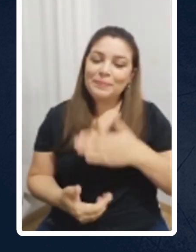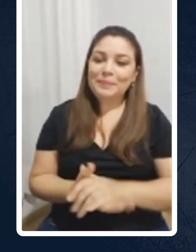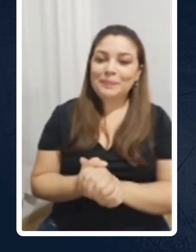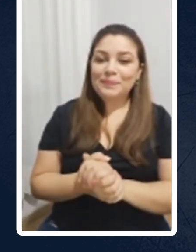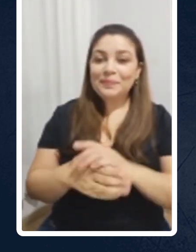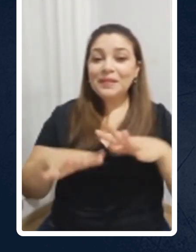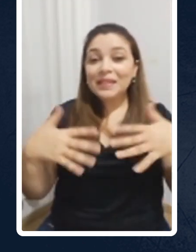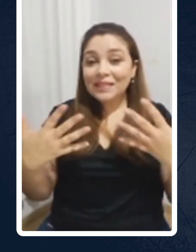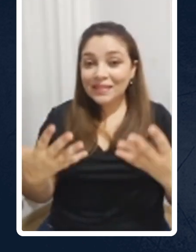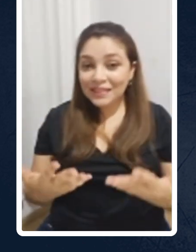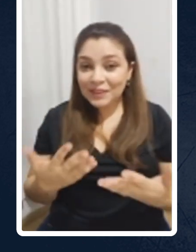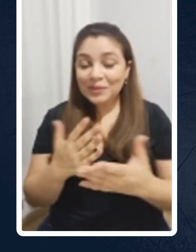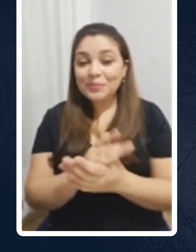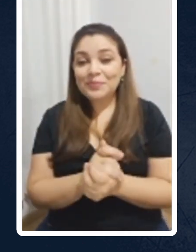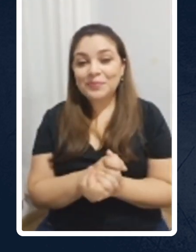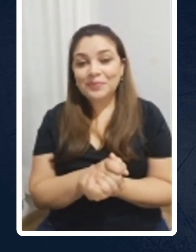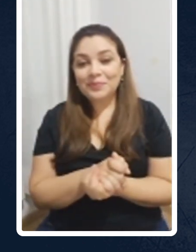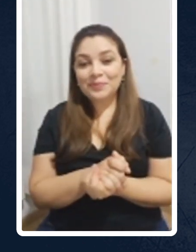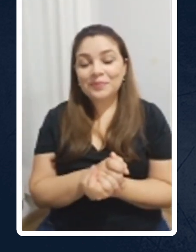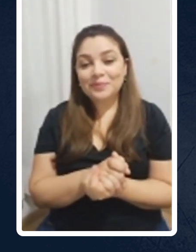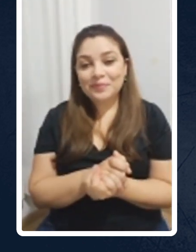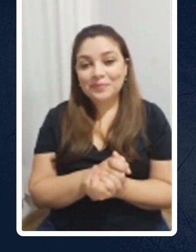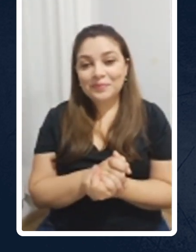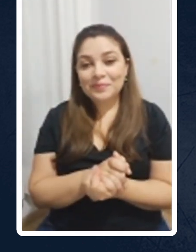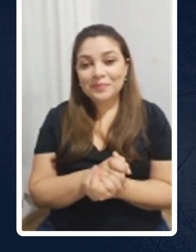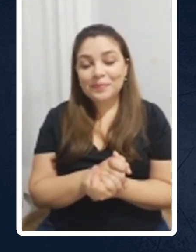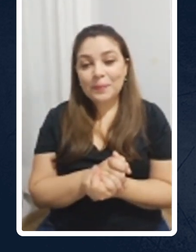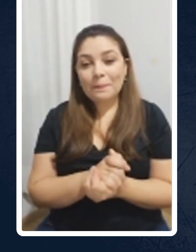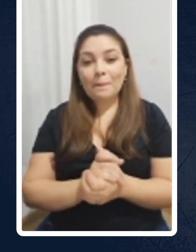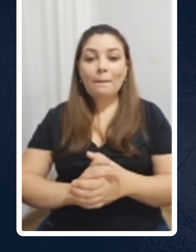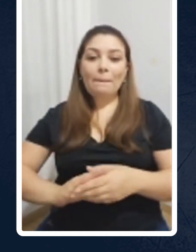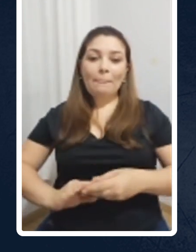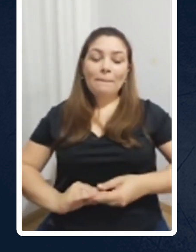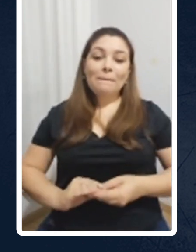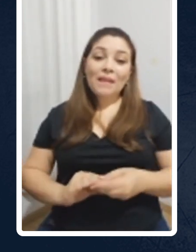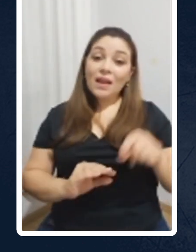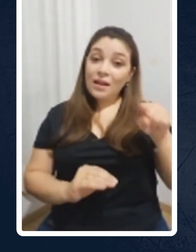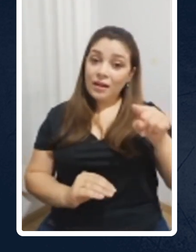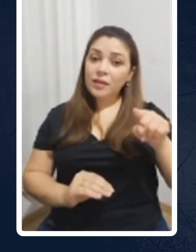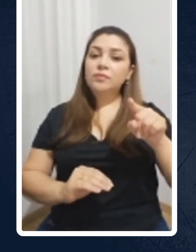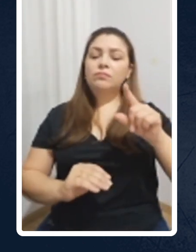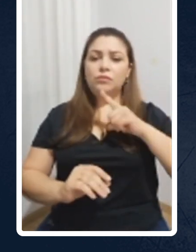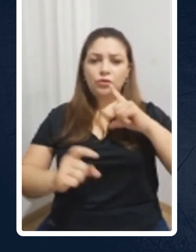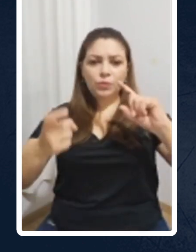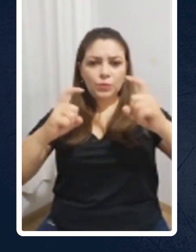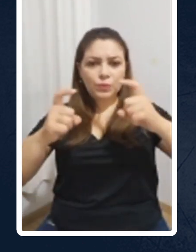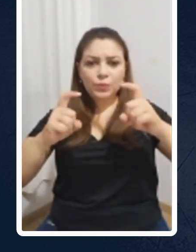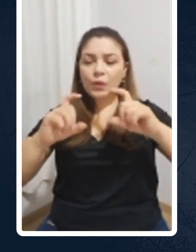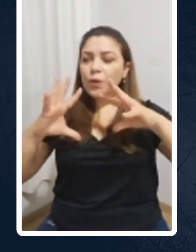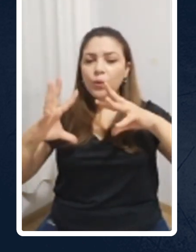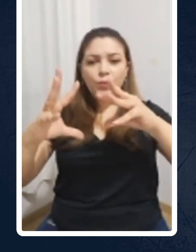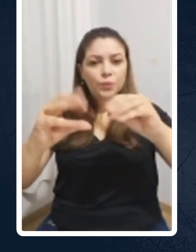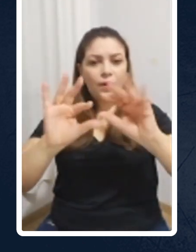disse no discurso de reunião com todos os pais de famílias, ele